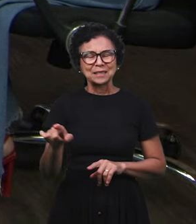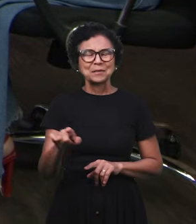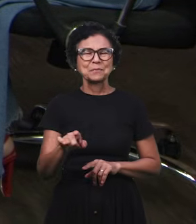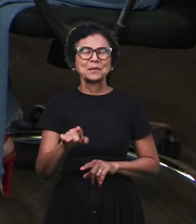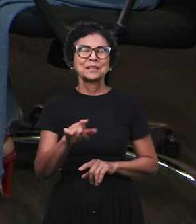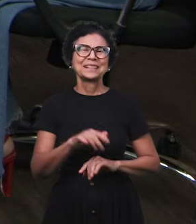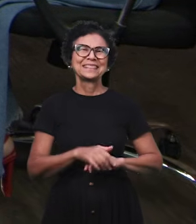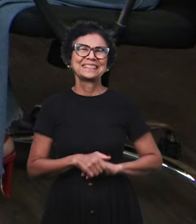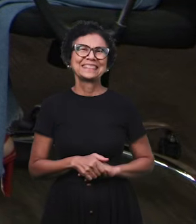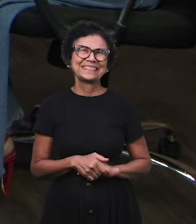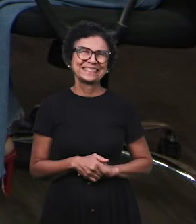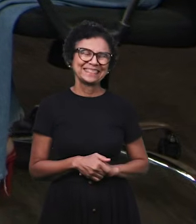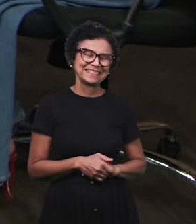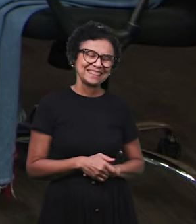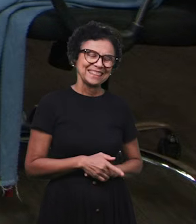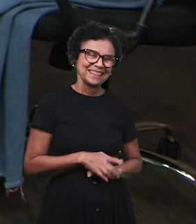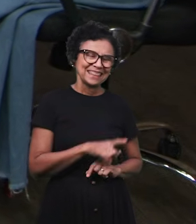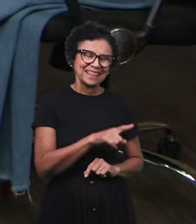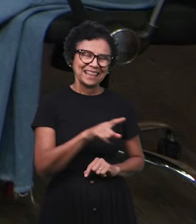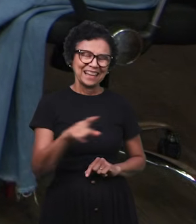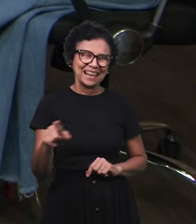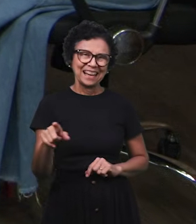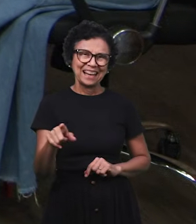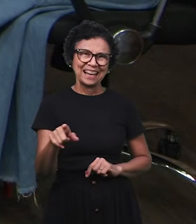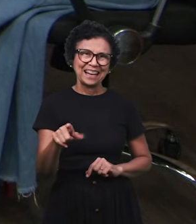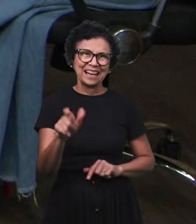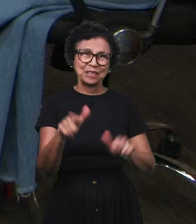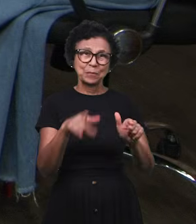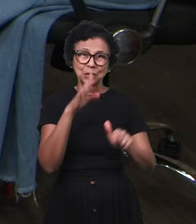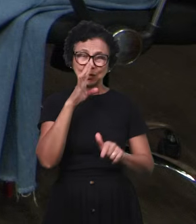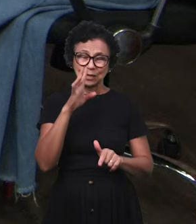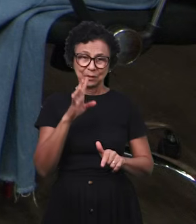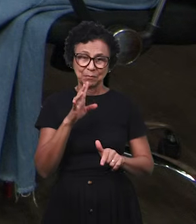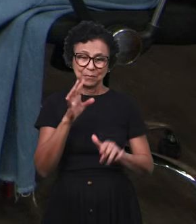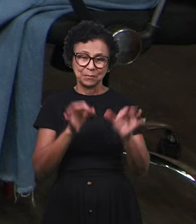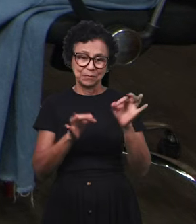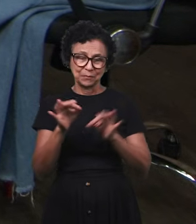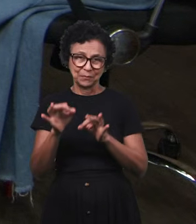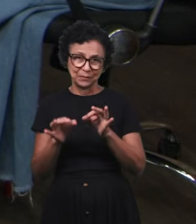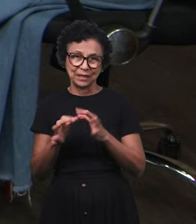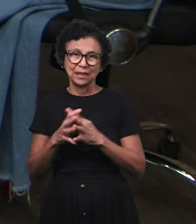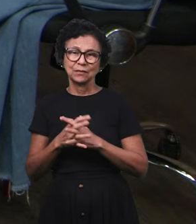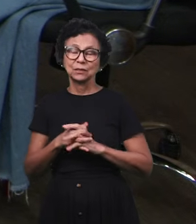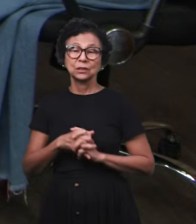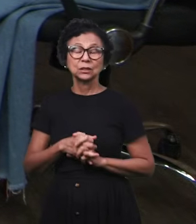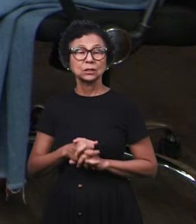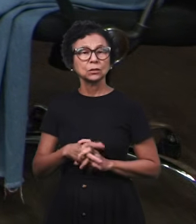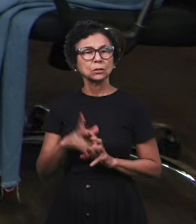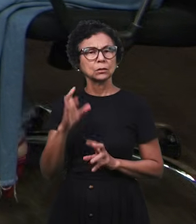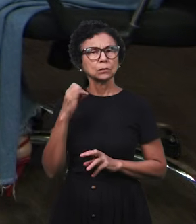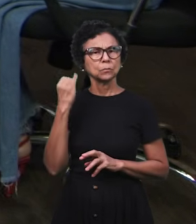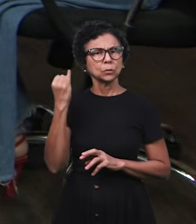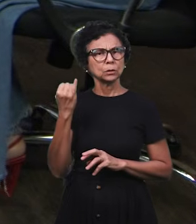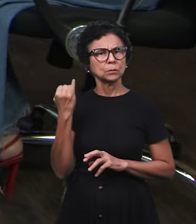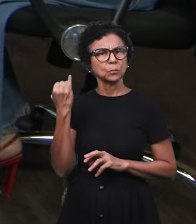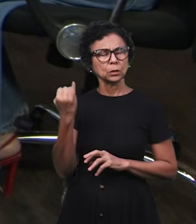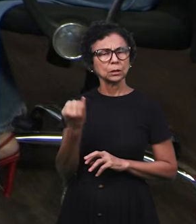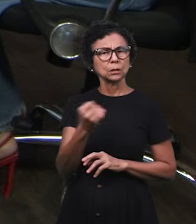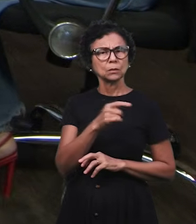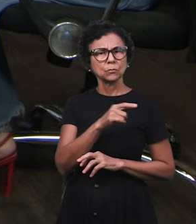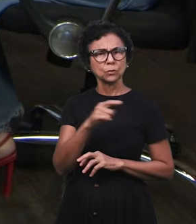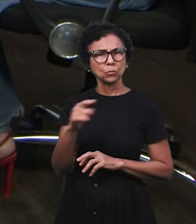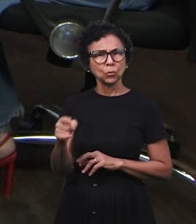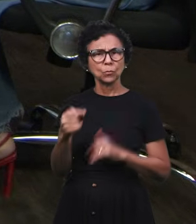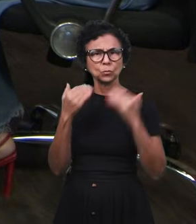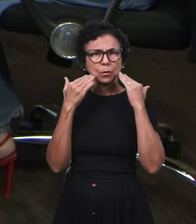a oratória na hora da apresentação, a organização que o Senhor me deu, né? Ele me deu a cola. E foi tão interessante